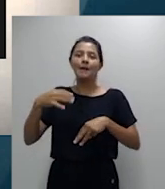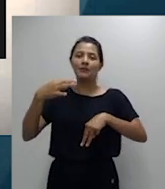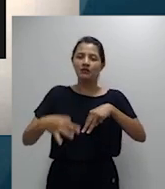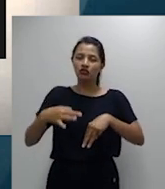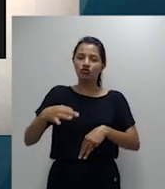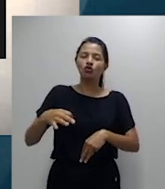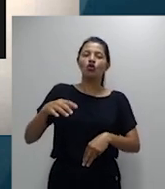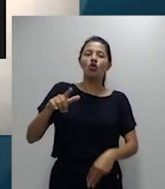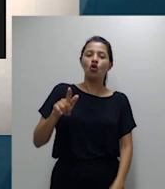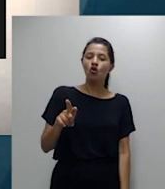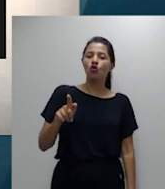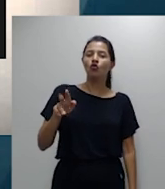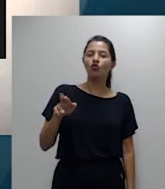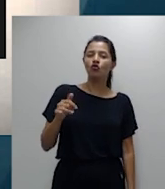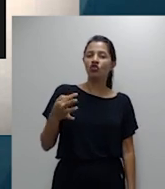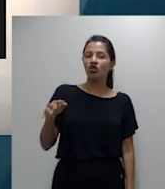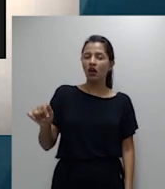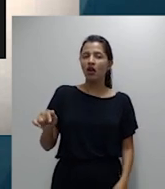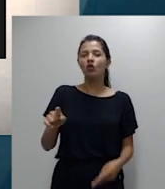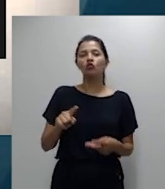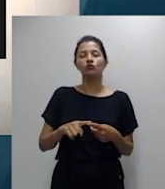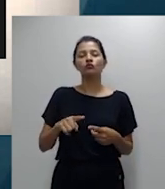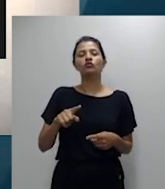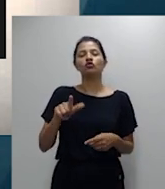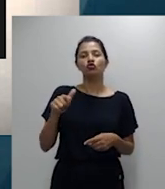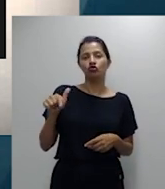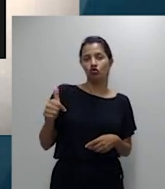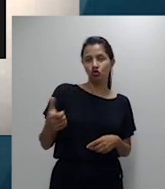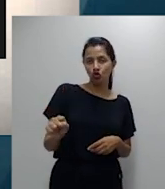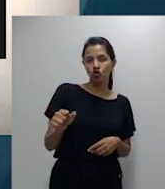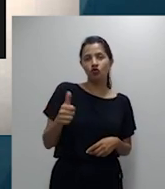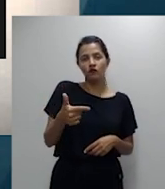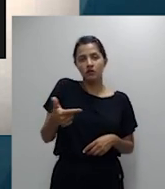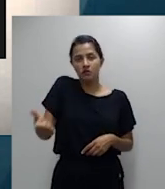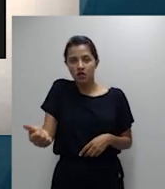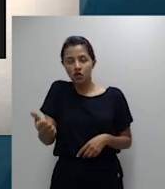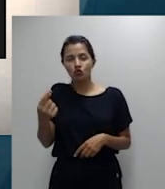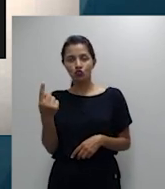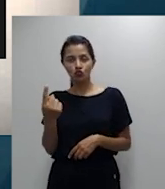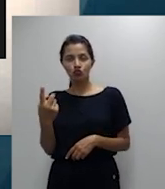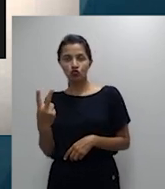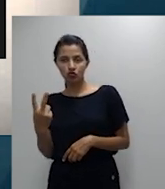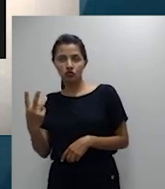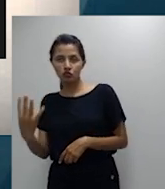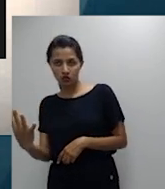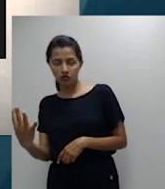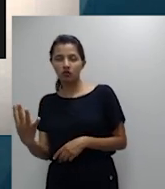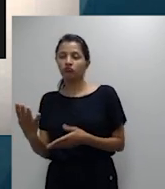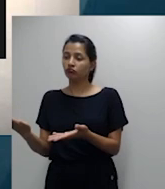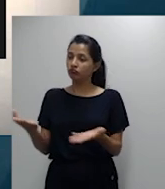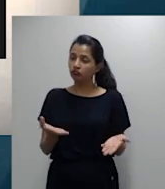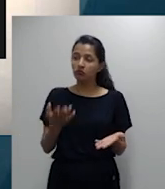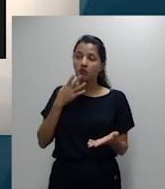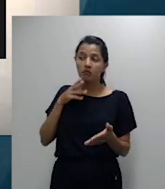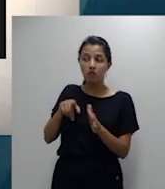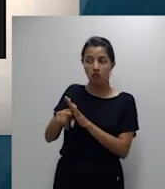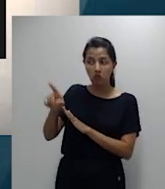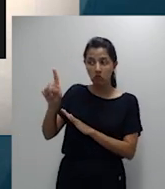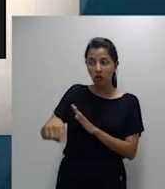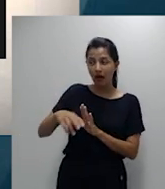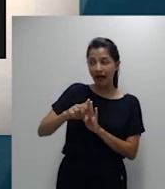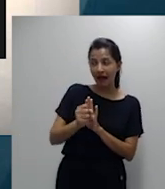relator o resto é 18 26124 e já em gago a voz priorizo dispensa a leitura do